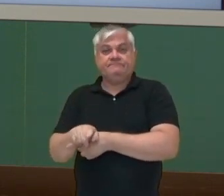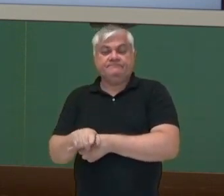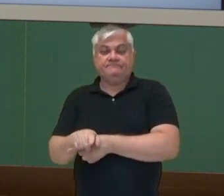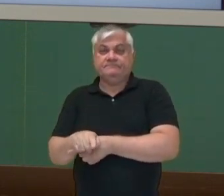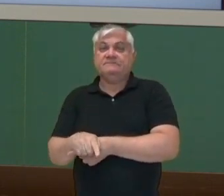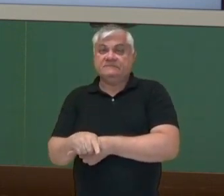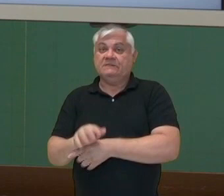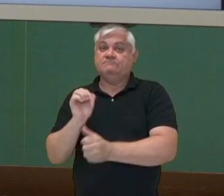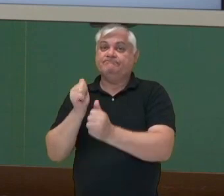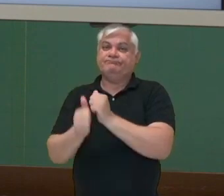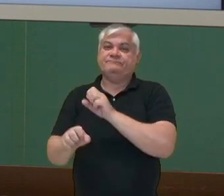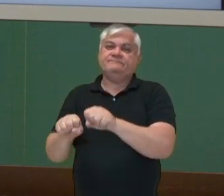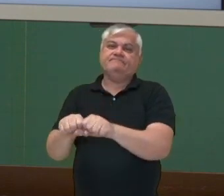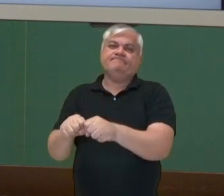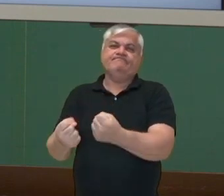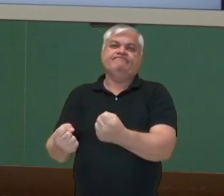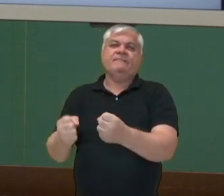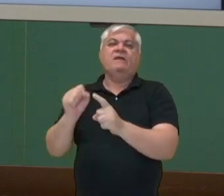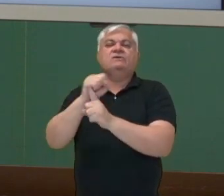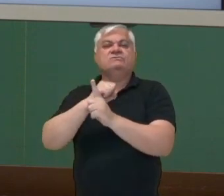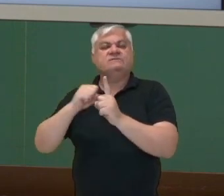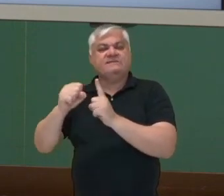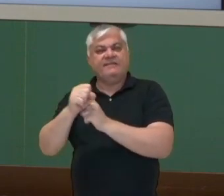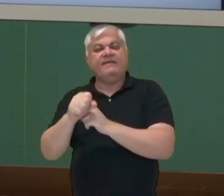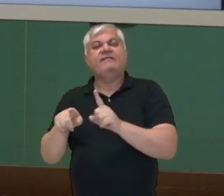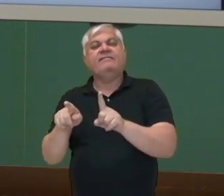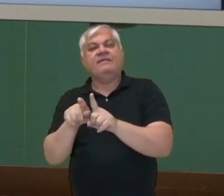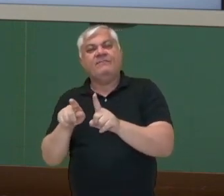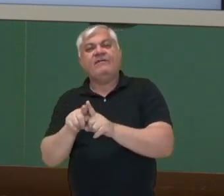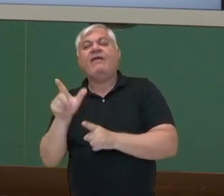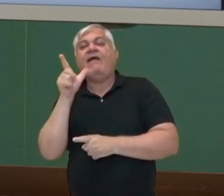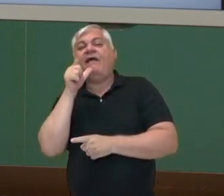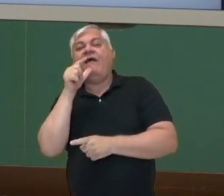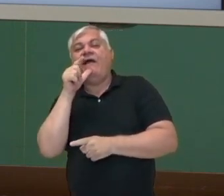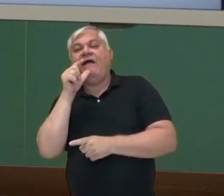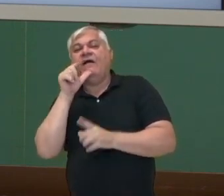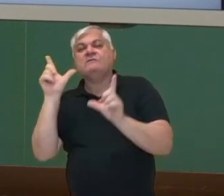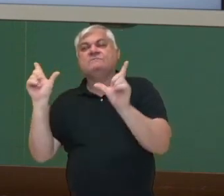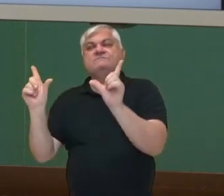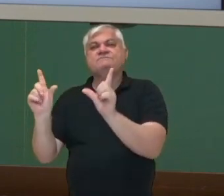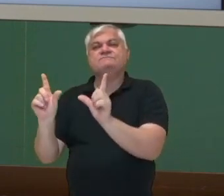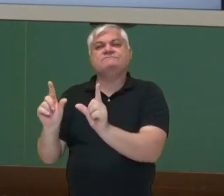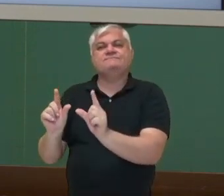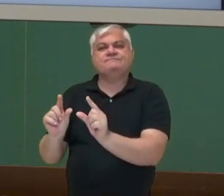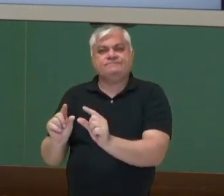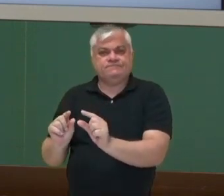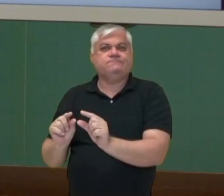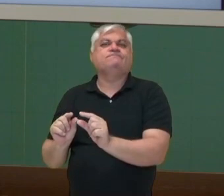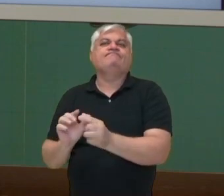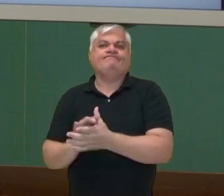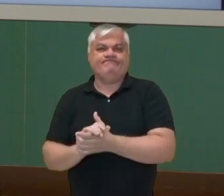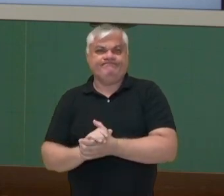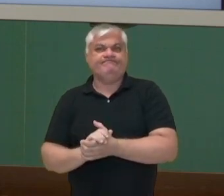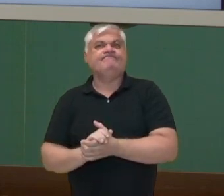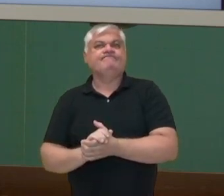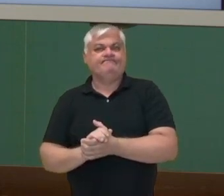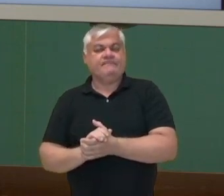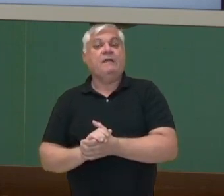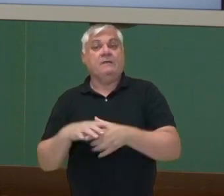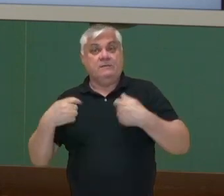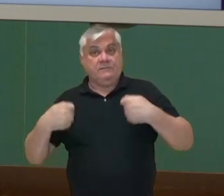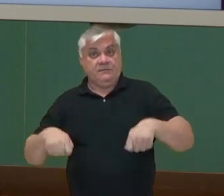toda a sociedade e a disponibilidade de água daquele rio para a sociedade que ocupa ele, né? Então vejam